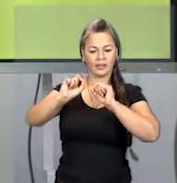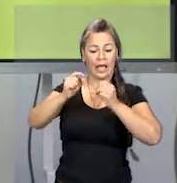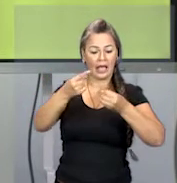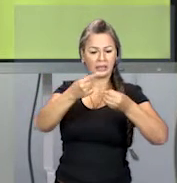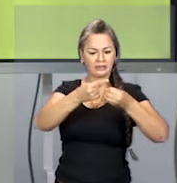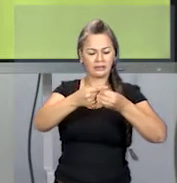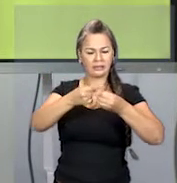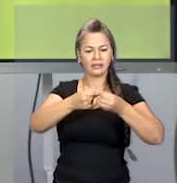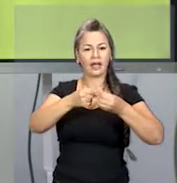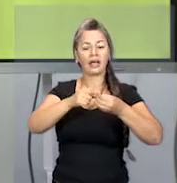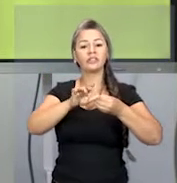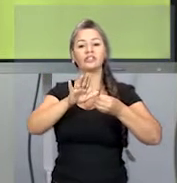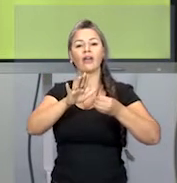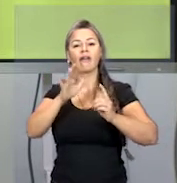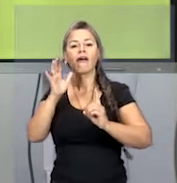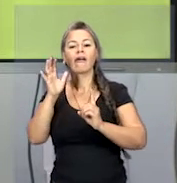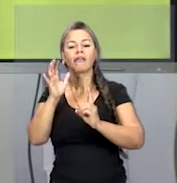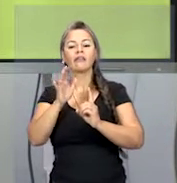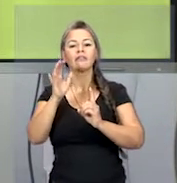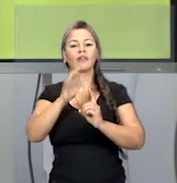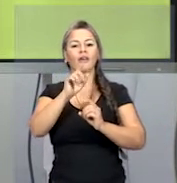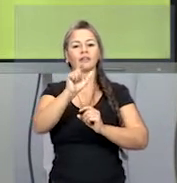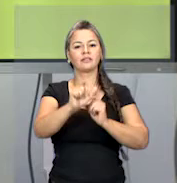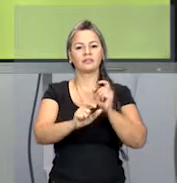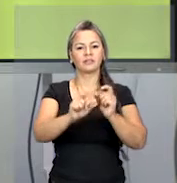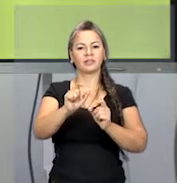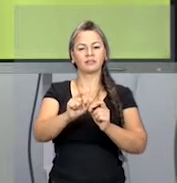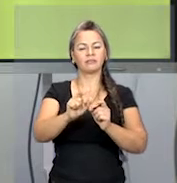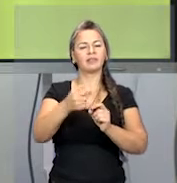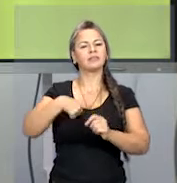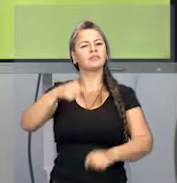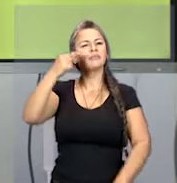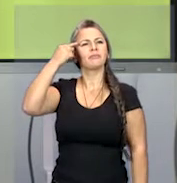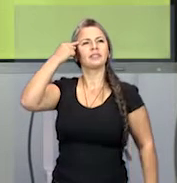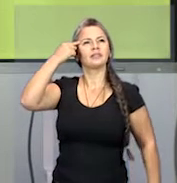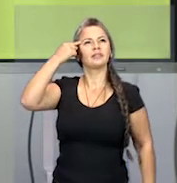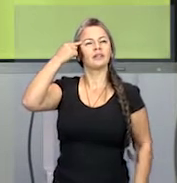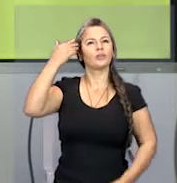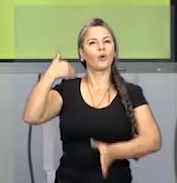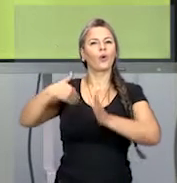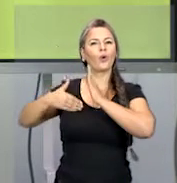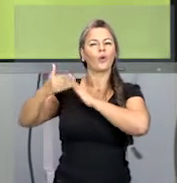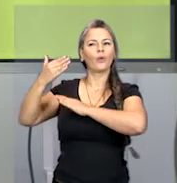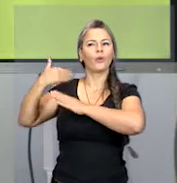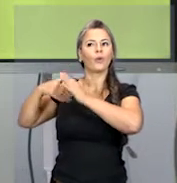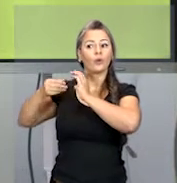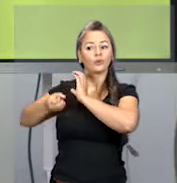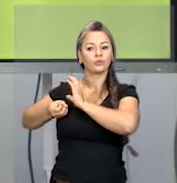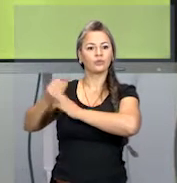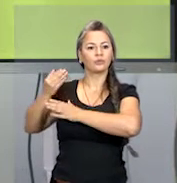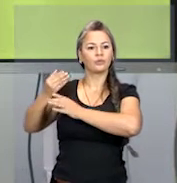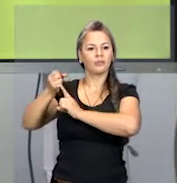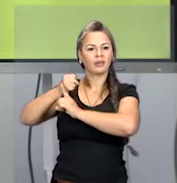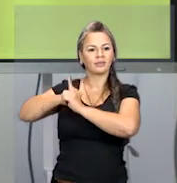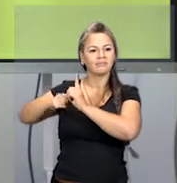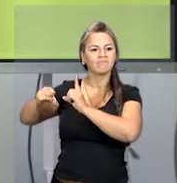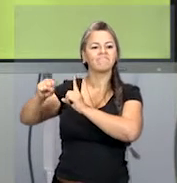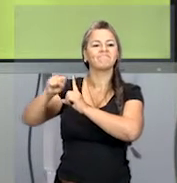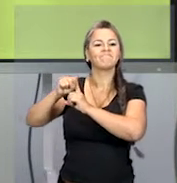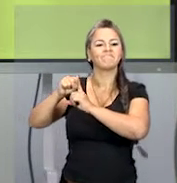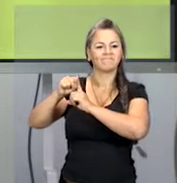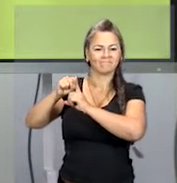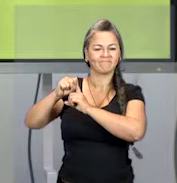na formação dos indivíduos nos remete ao surgimento da sociologia como área do conhecimento. A